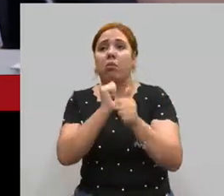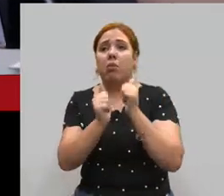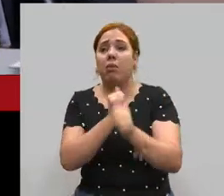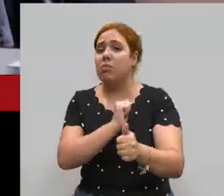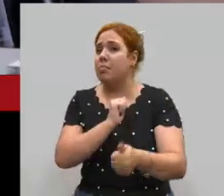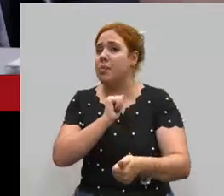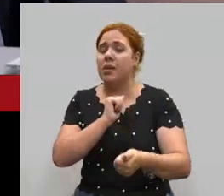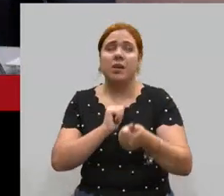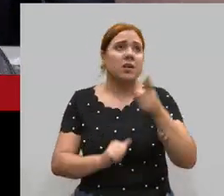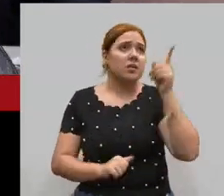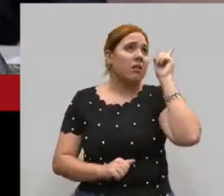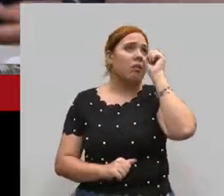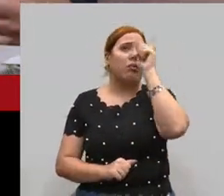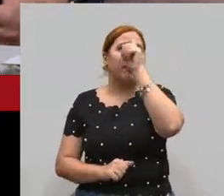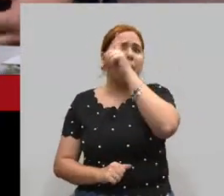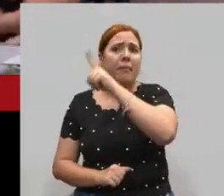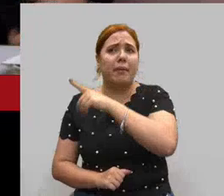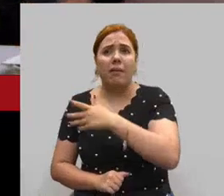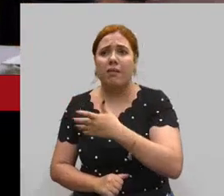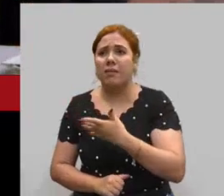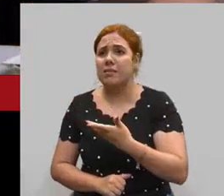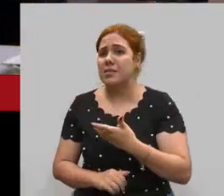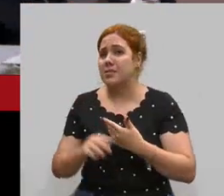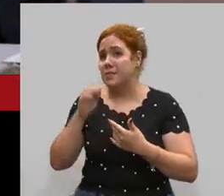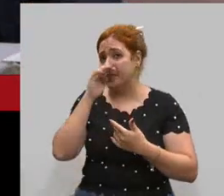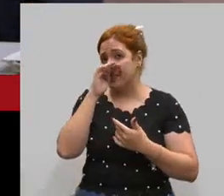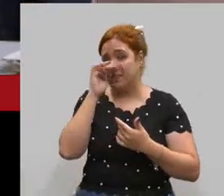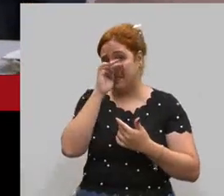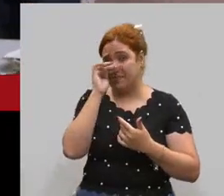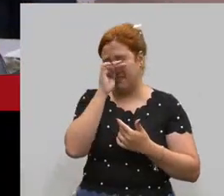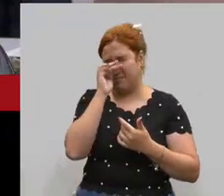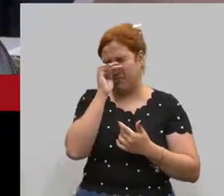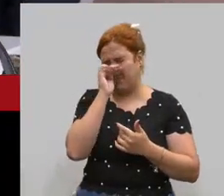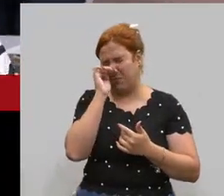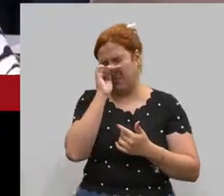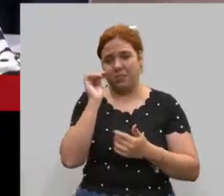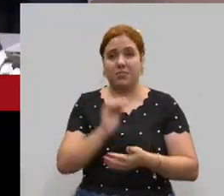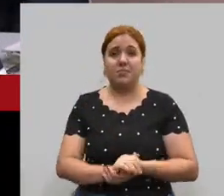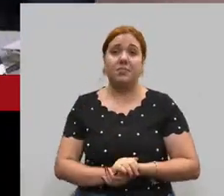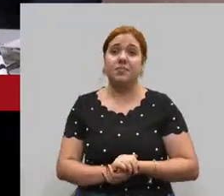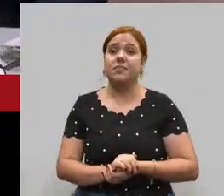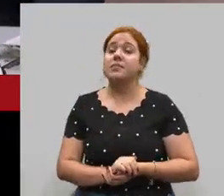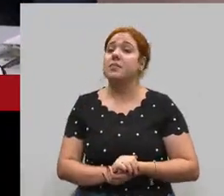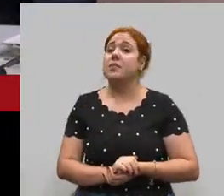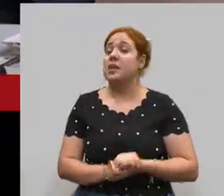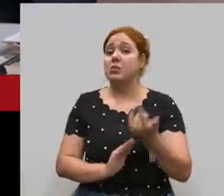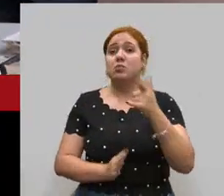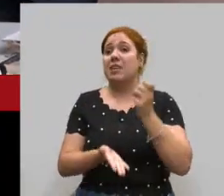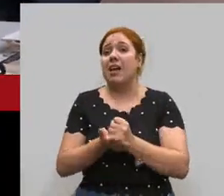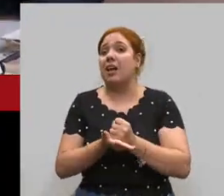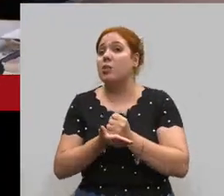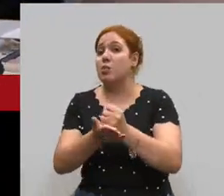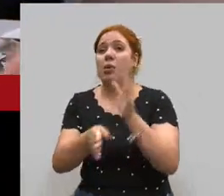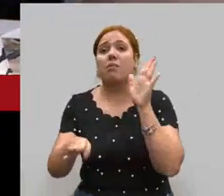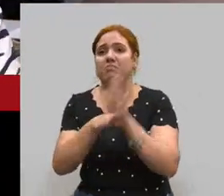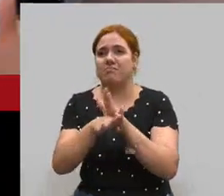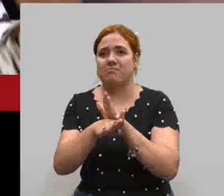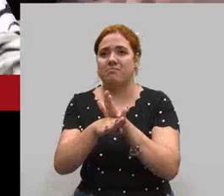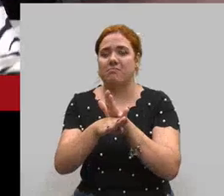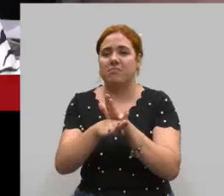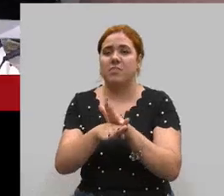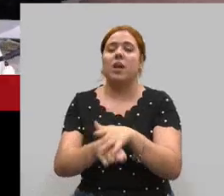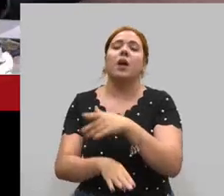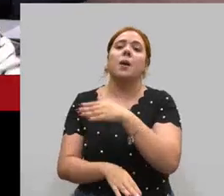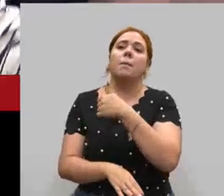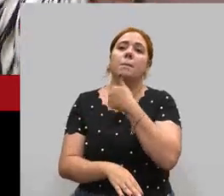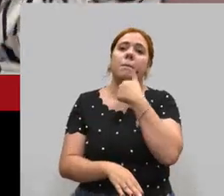mas eram outros tempos em que a gente também não tinha muito apoio e de repente eles se foram das da a minha mãe faleceu o ex-marido